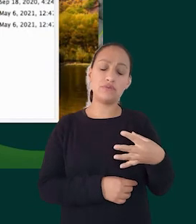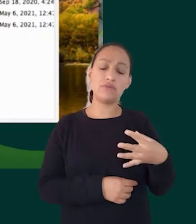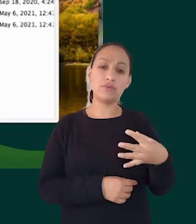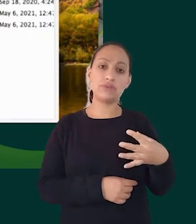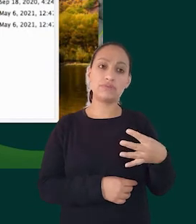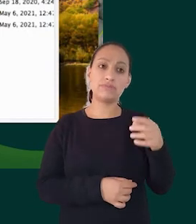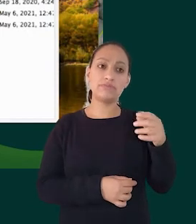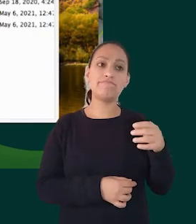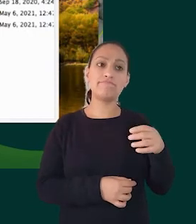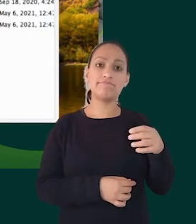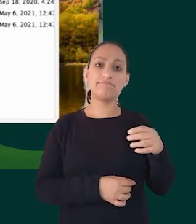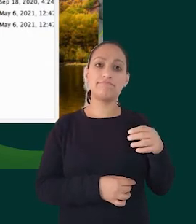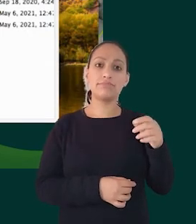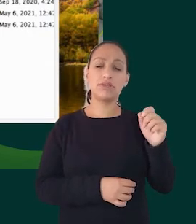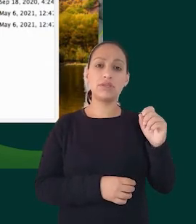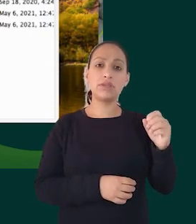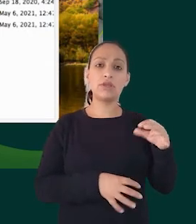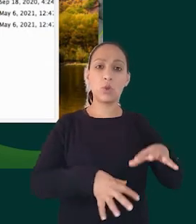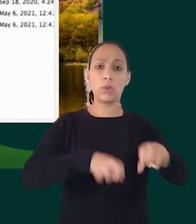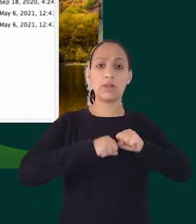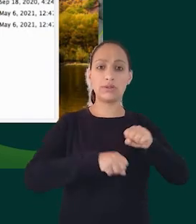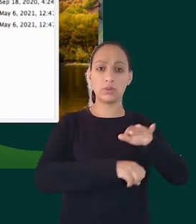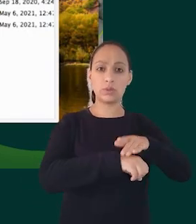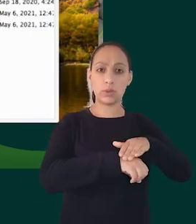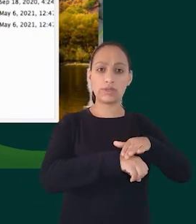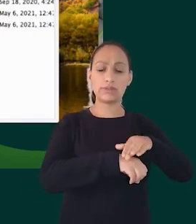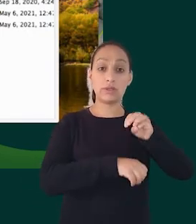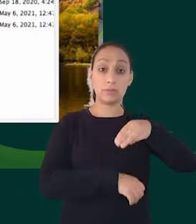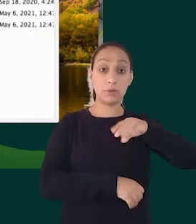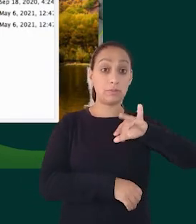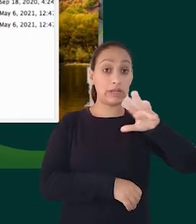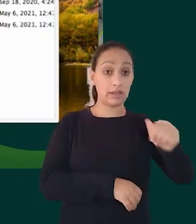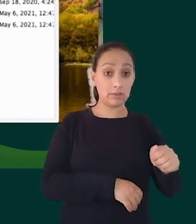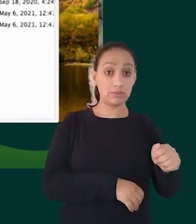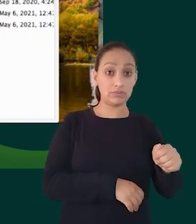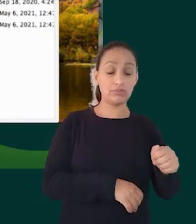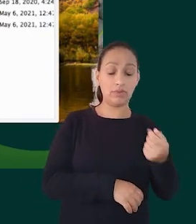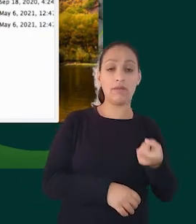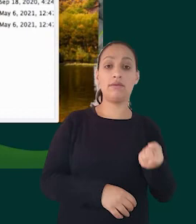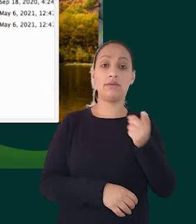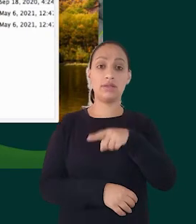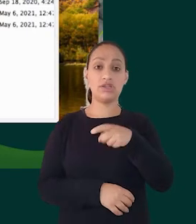milhão e X são as pessoas,